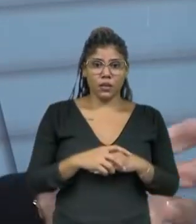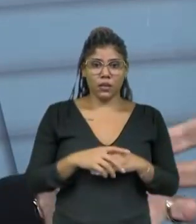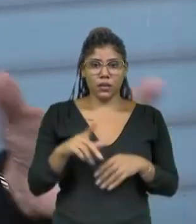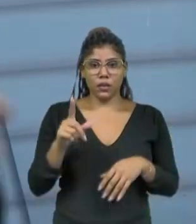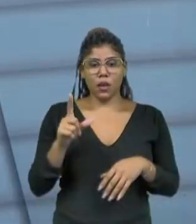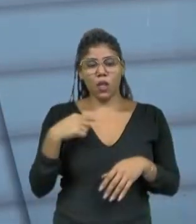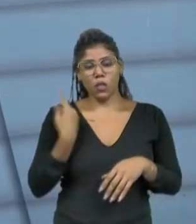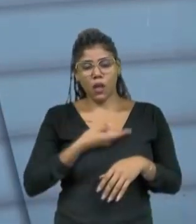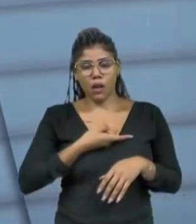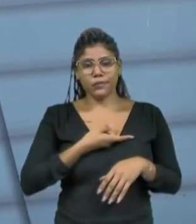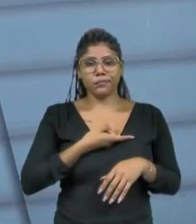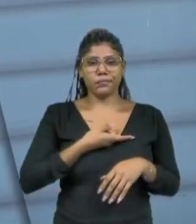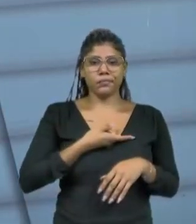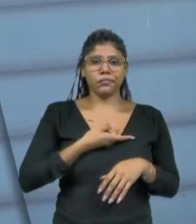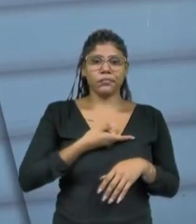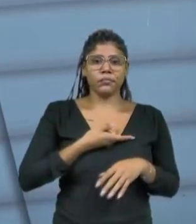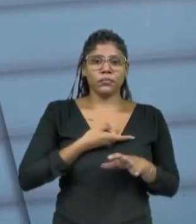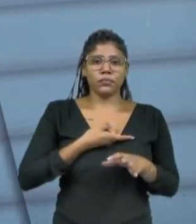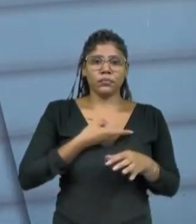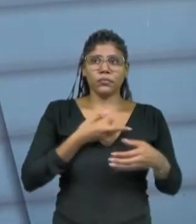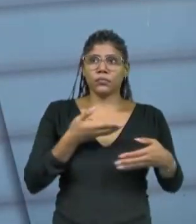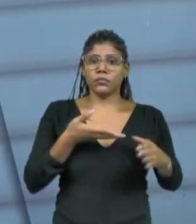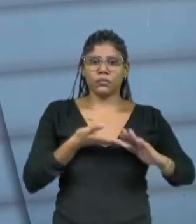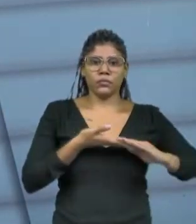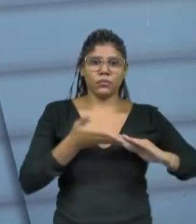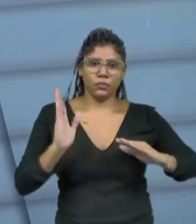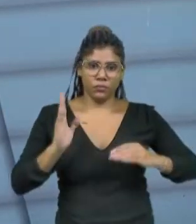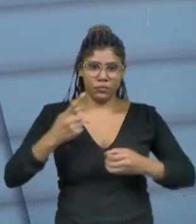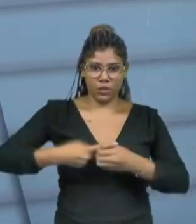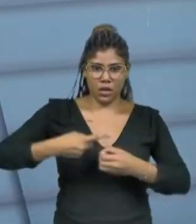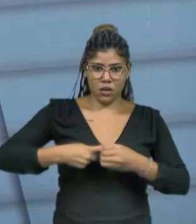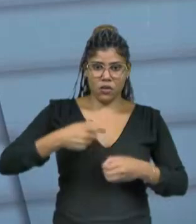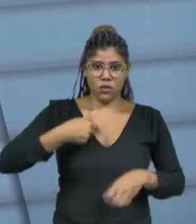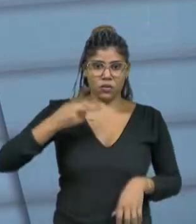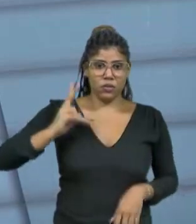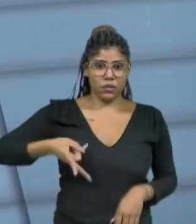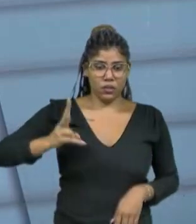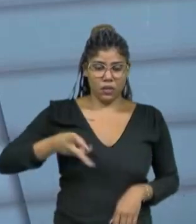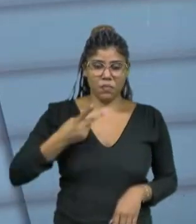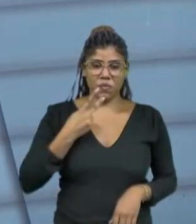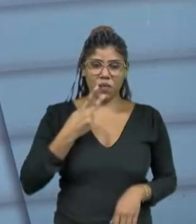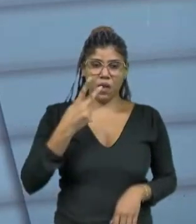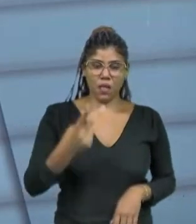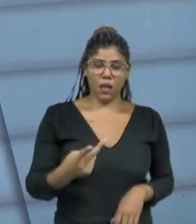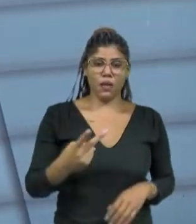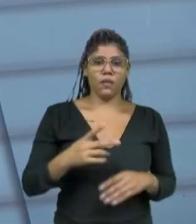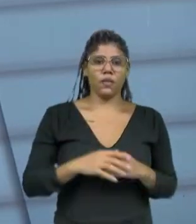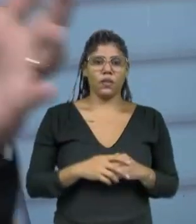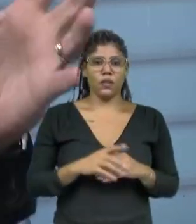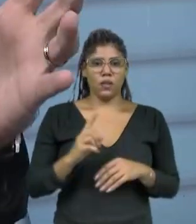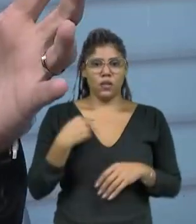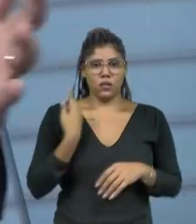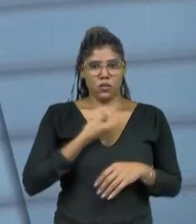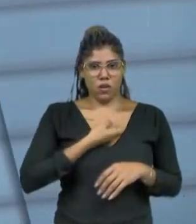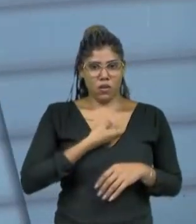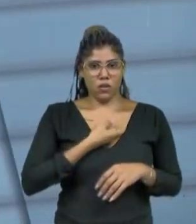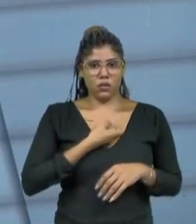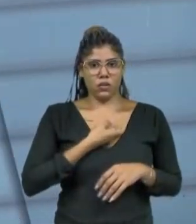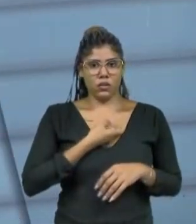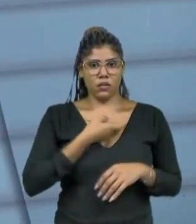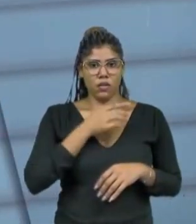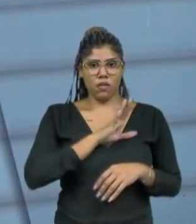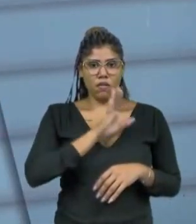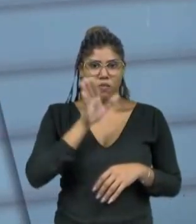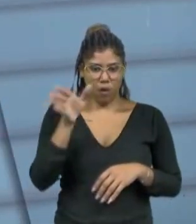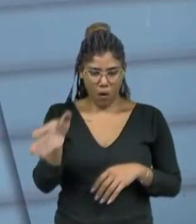gente acompanhou, né? Fomos muito ao interior e eu sempre usava essa coisa assim, porque a gente trabalhou